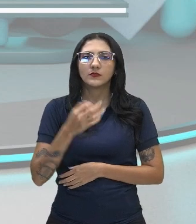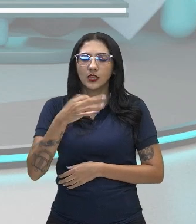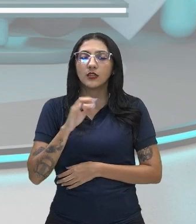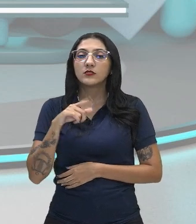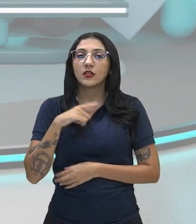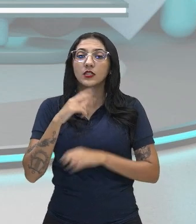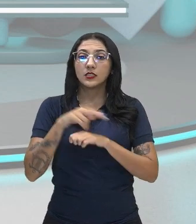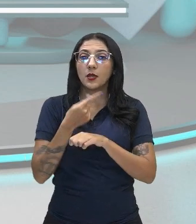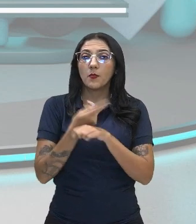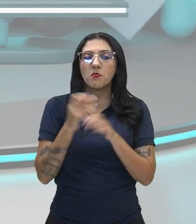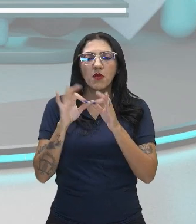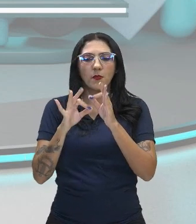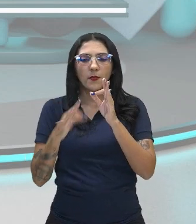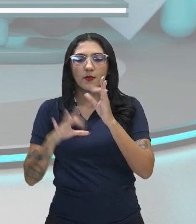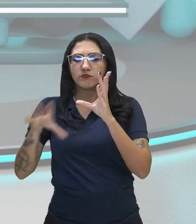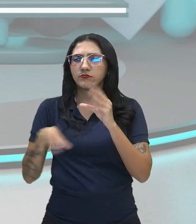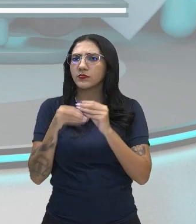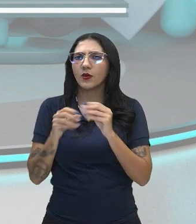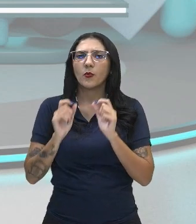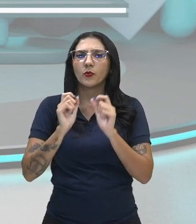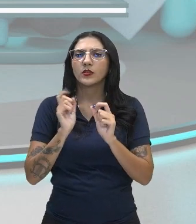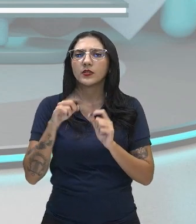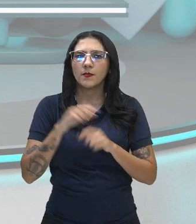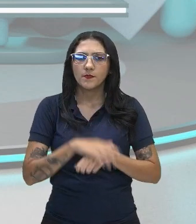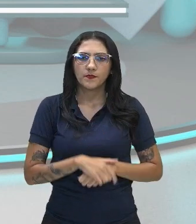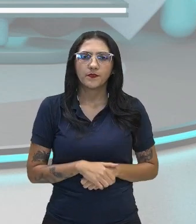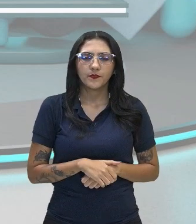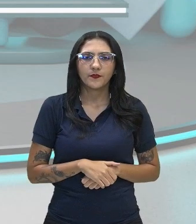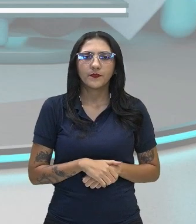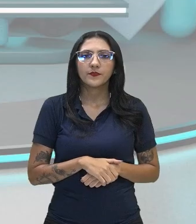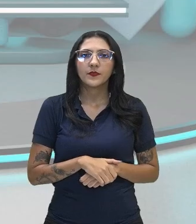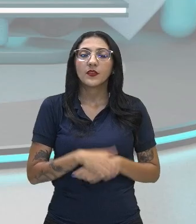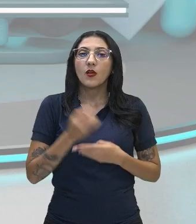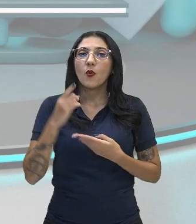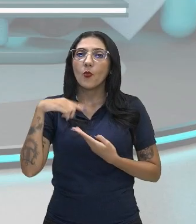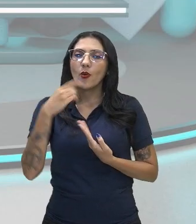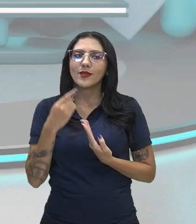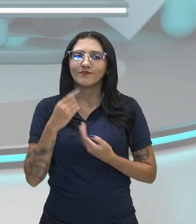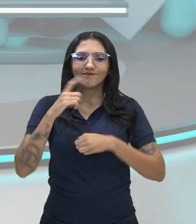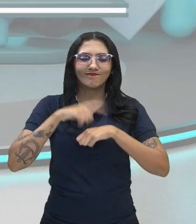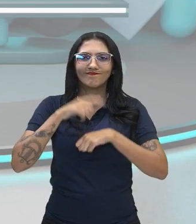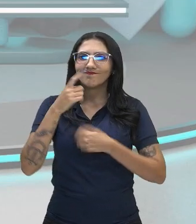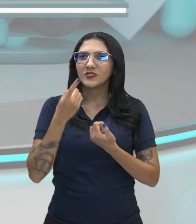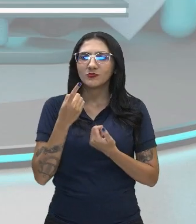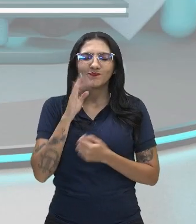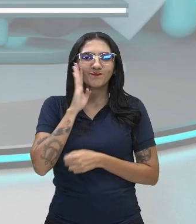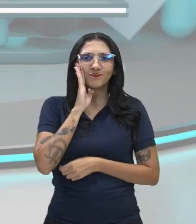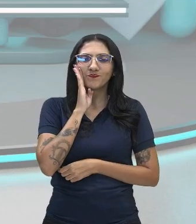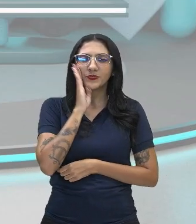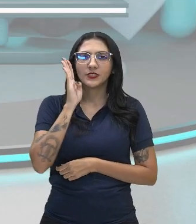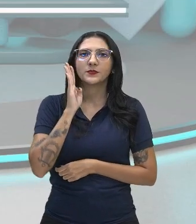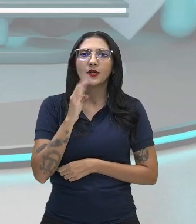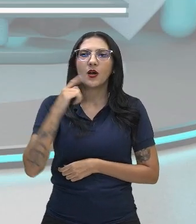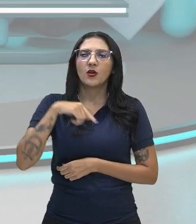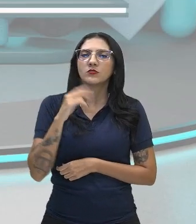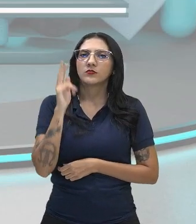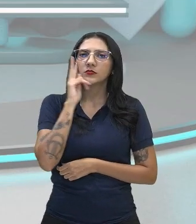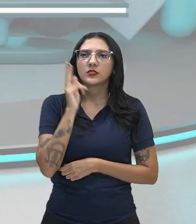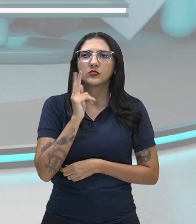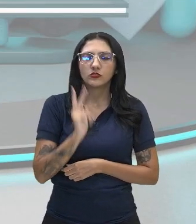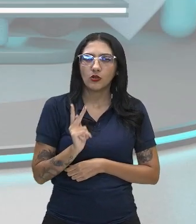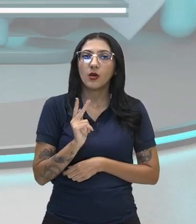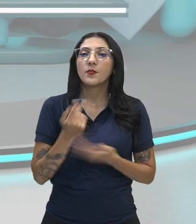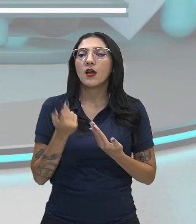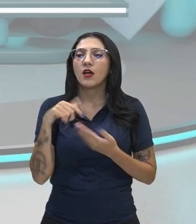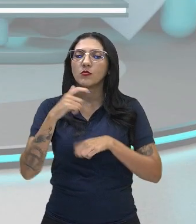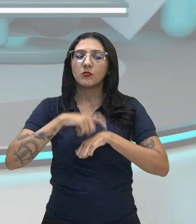o clímax. O que é o clímax? O clímax é o momento de maior tensão da história. É aquele